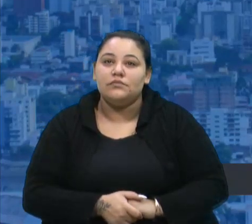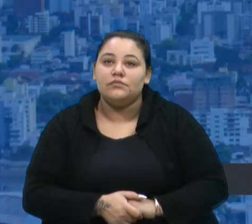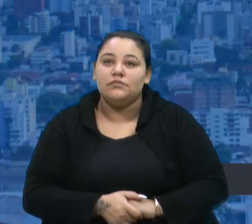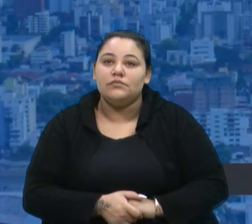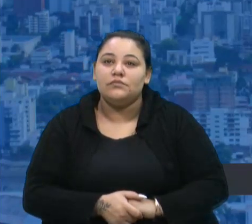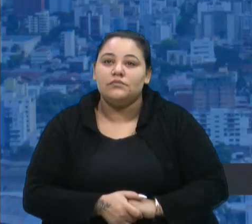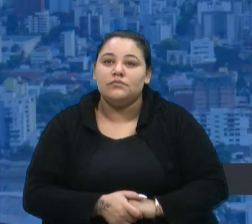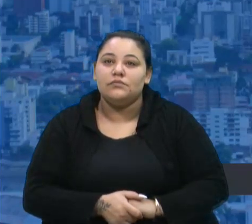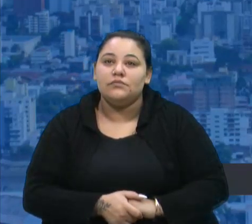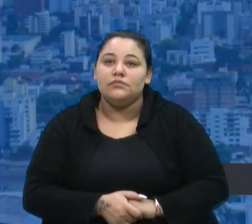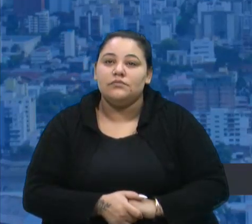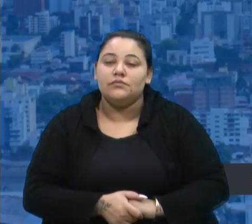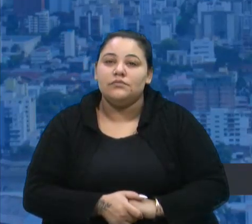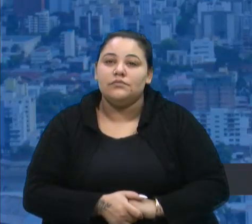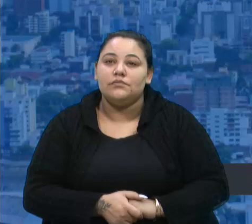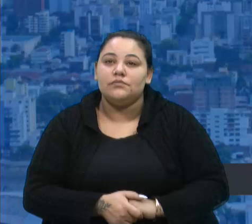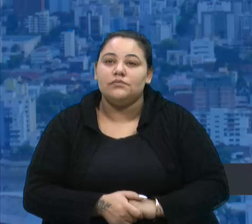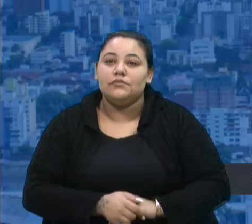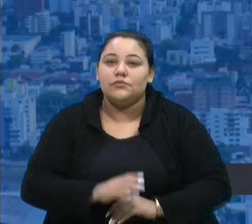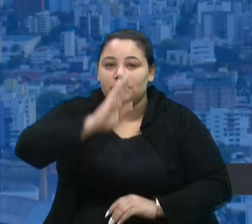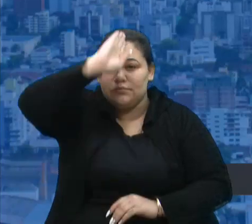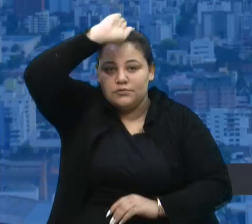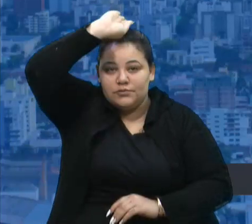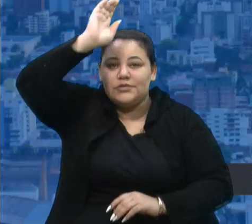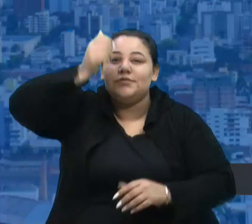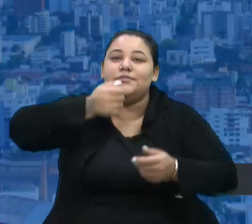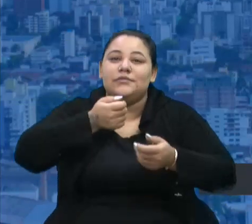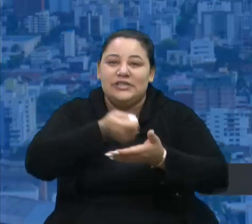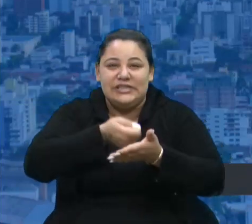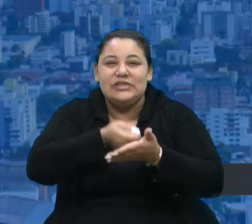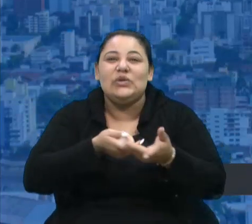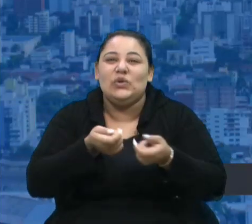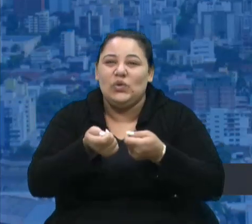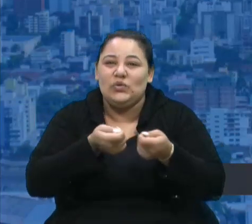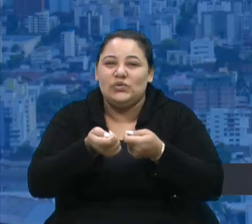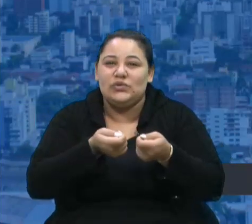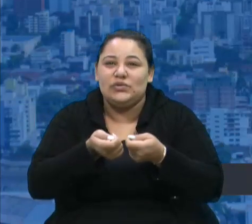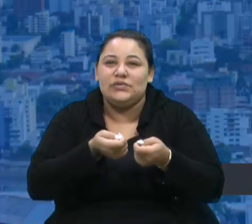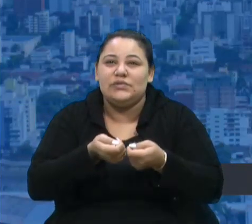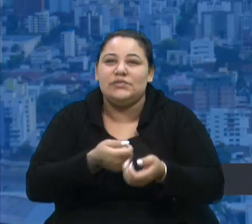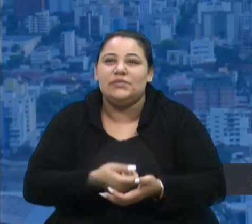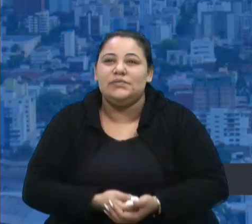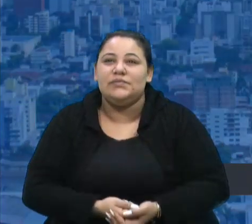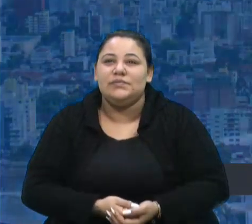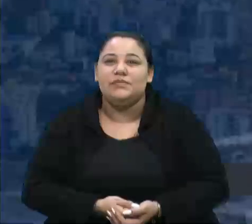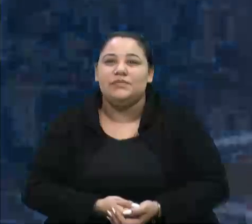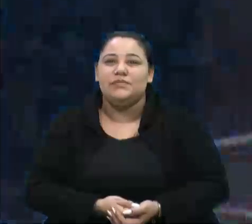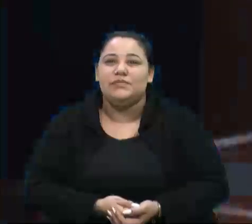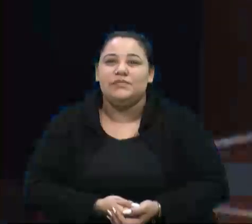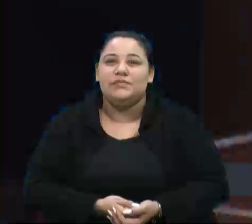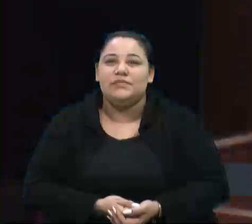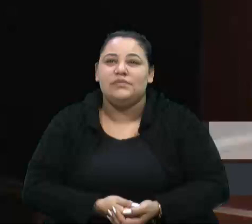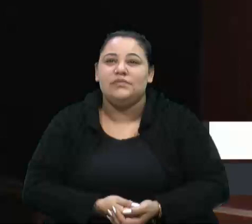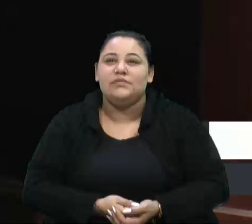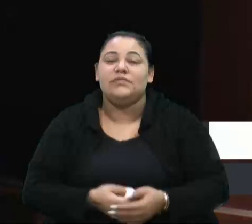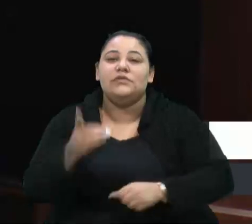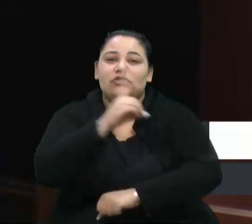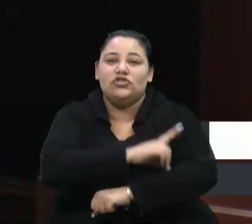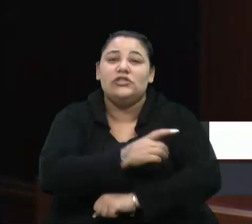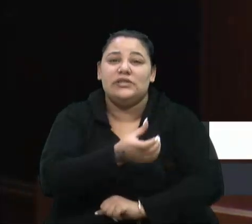incendiou casa. Bombeiros controla chamas em residência no bairro Santa Catarina. Dia